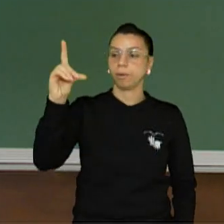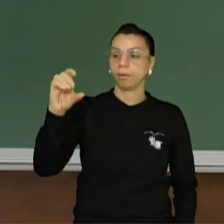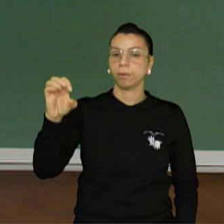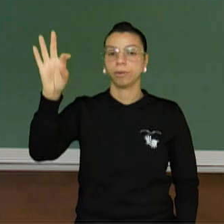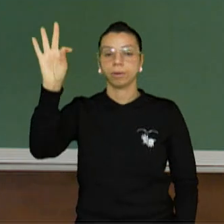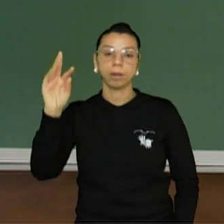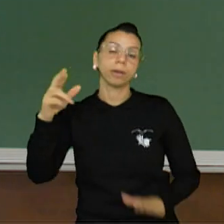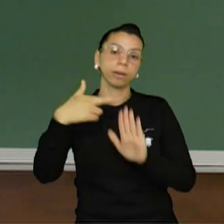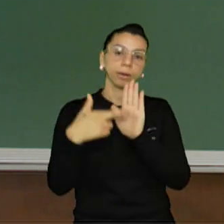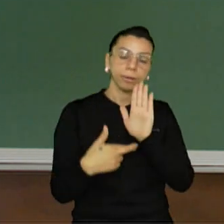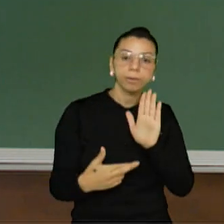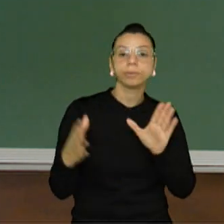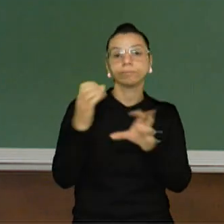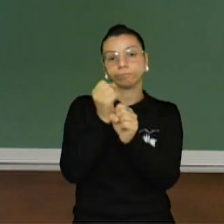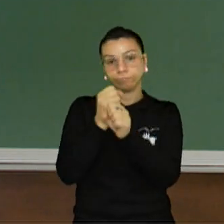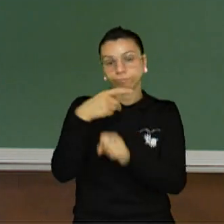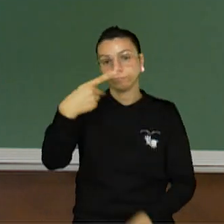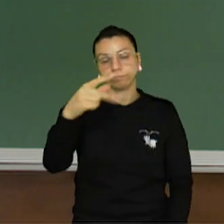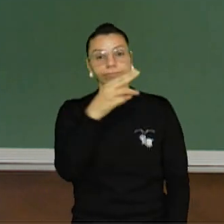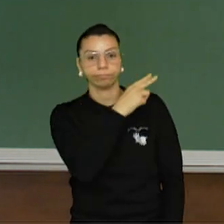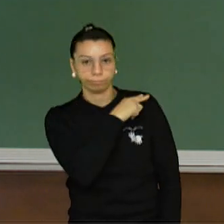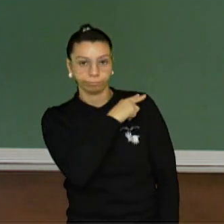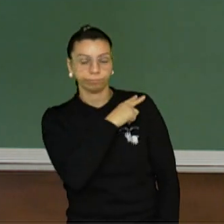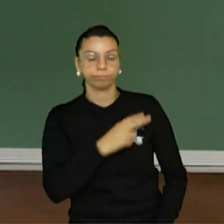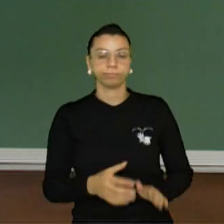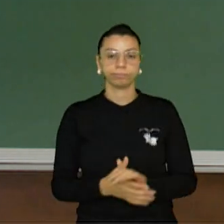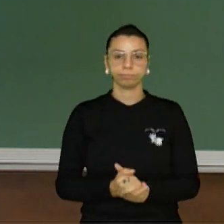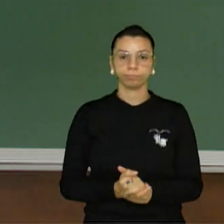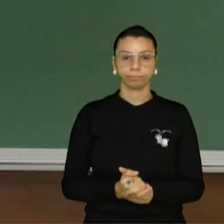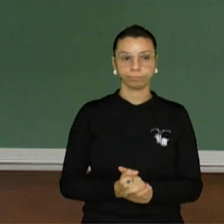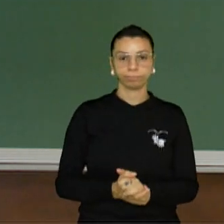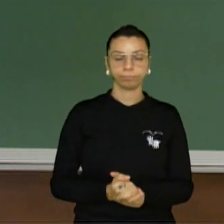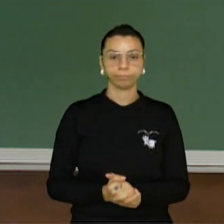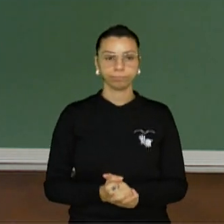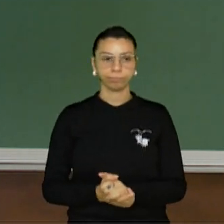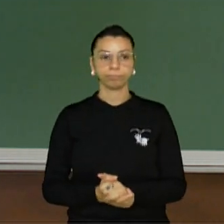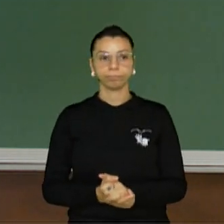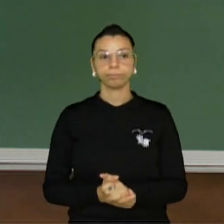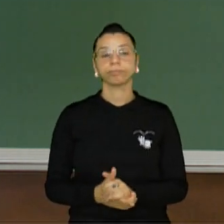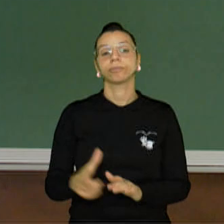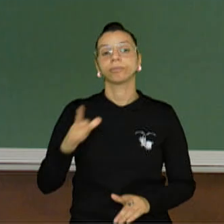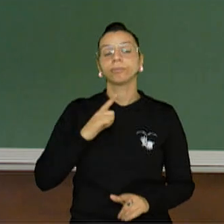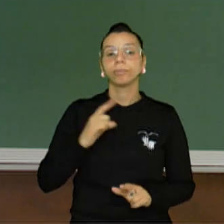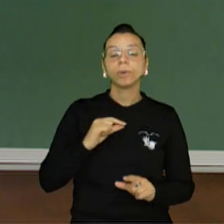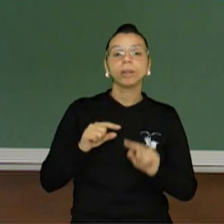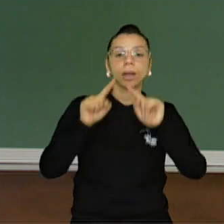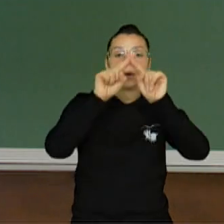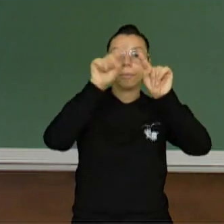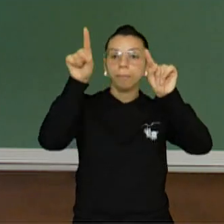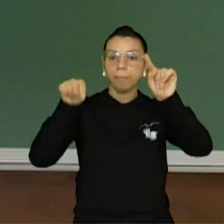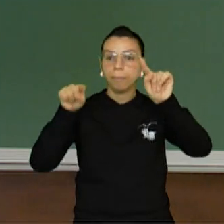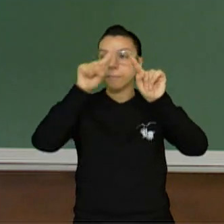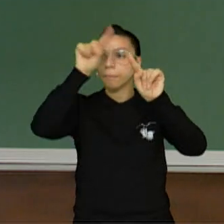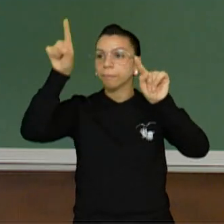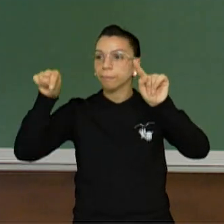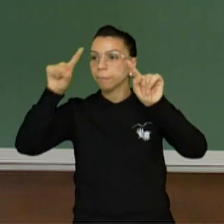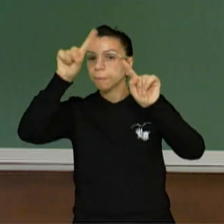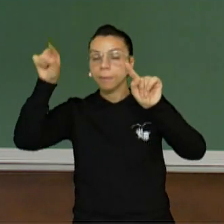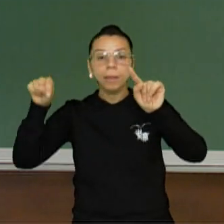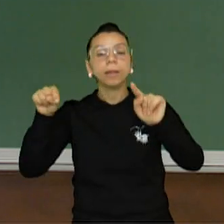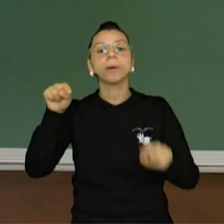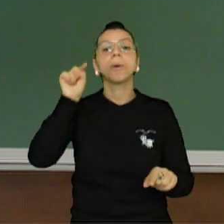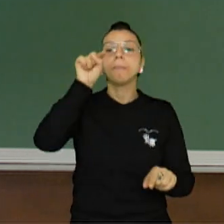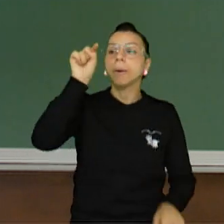que é um cálculo da série de vocês, do segundo ano, tá? Sejam 3 pontos distintos, A, B e C.